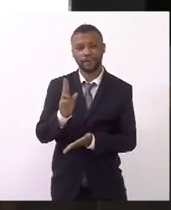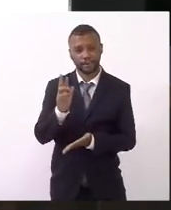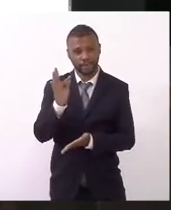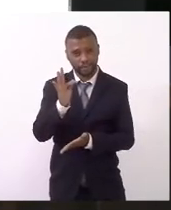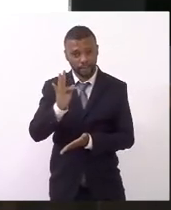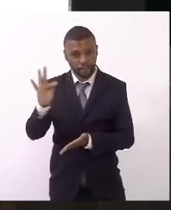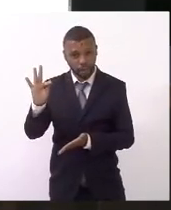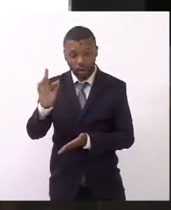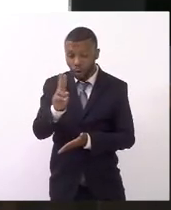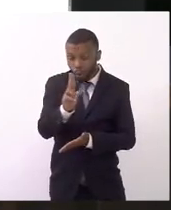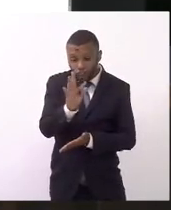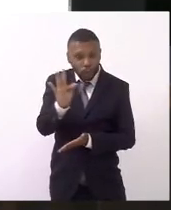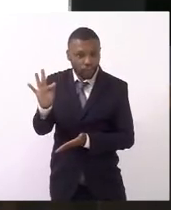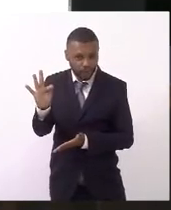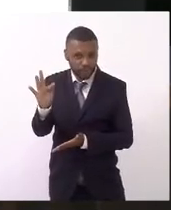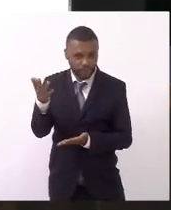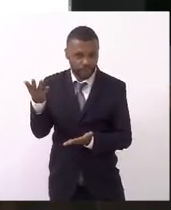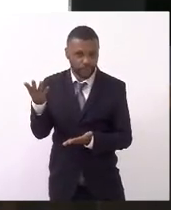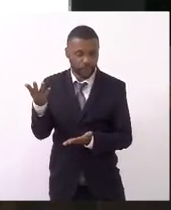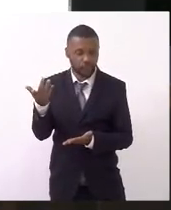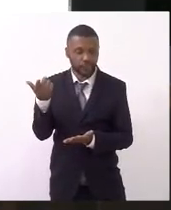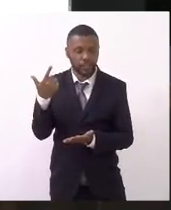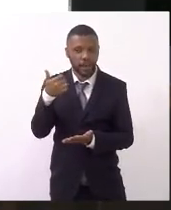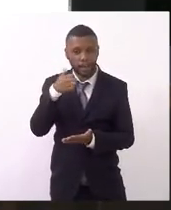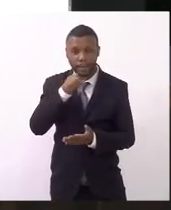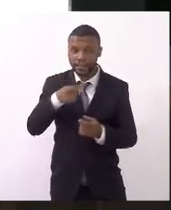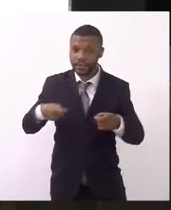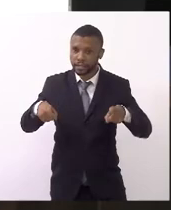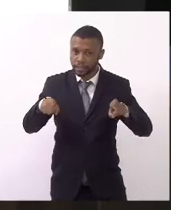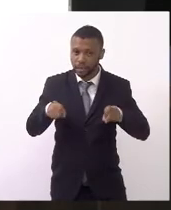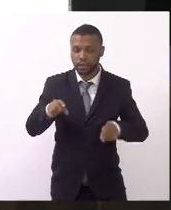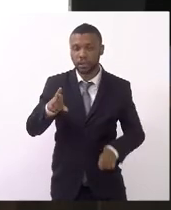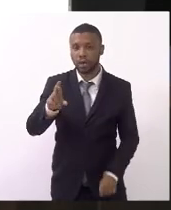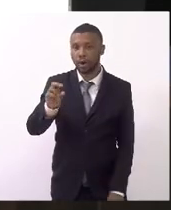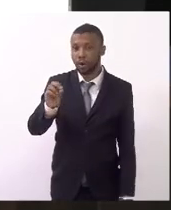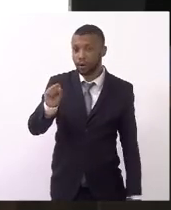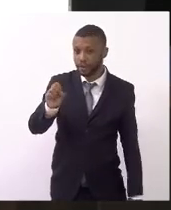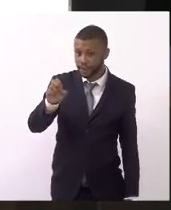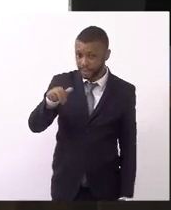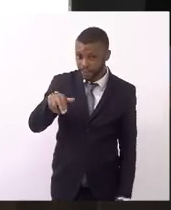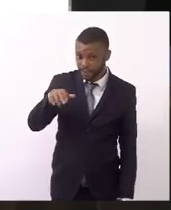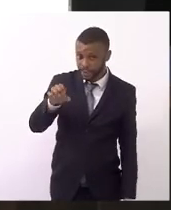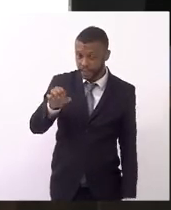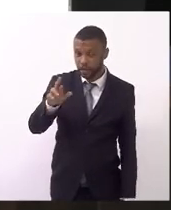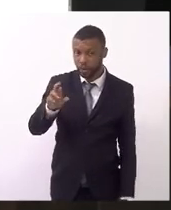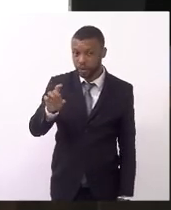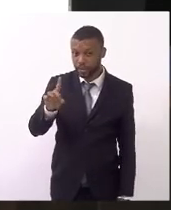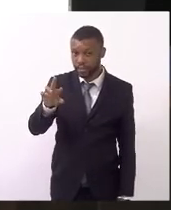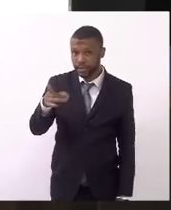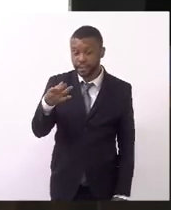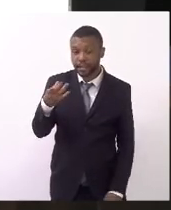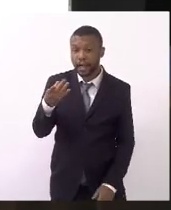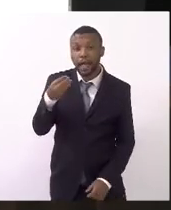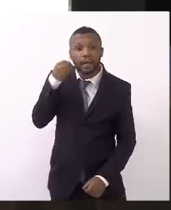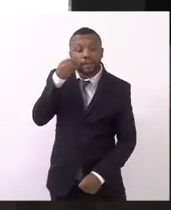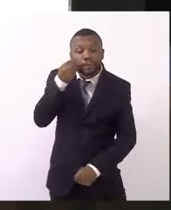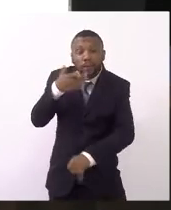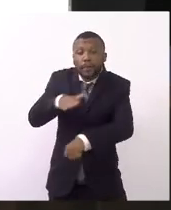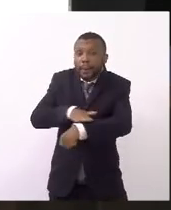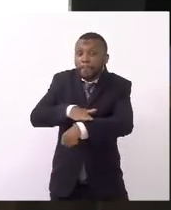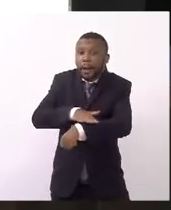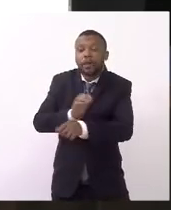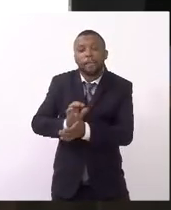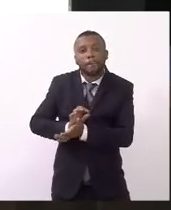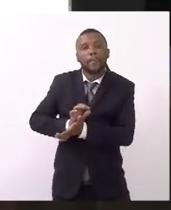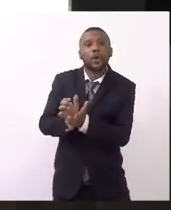Fluminense a ialorixá Rosiane Rodrigues viveu uma pele o preconceito e